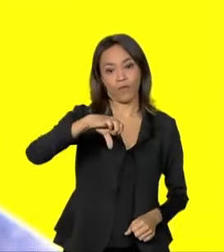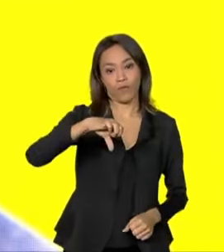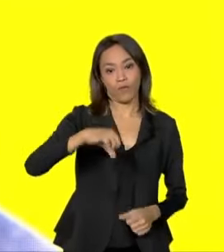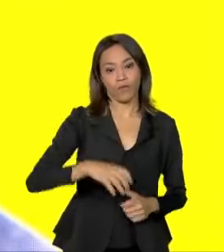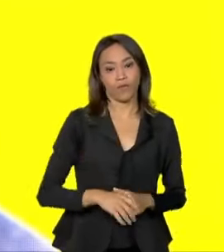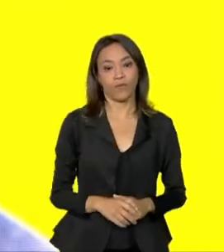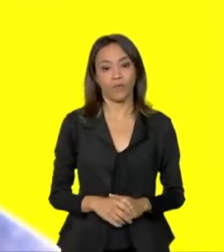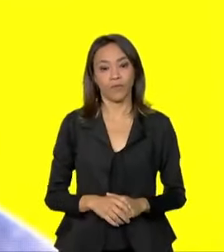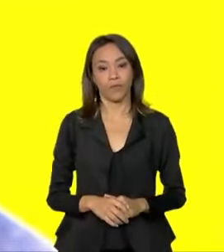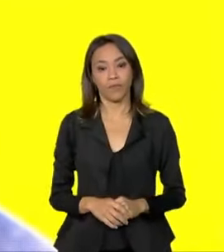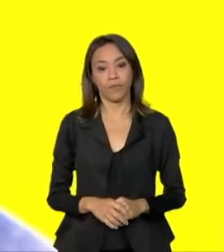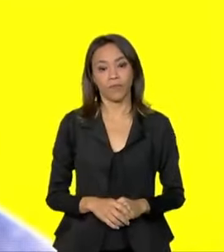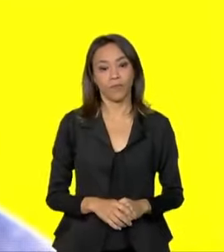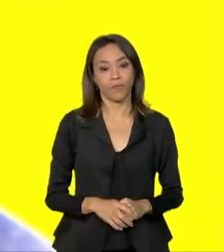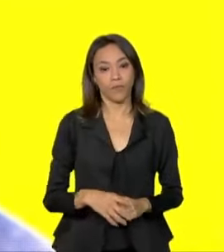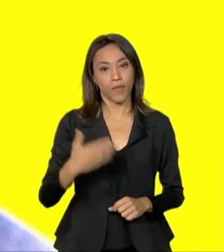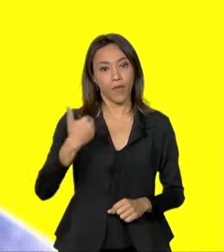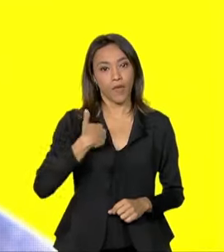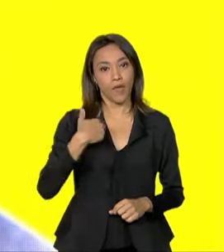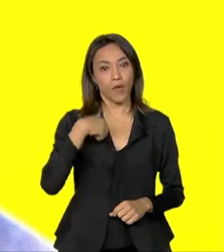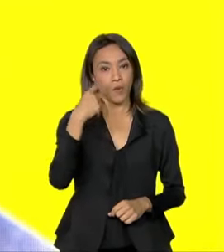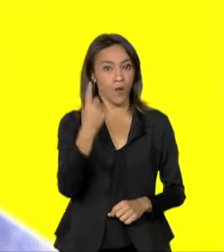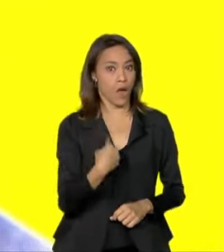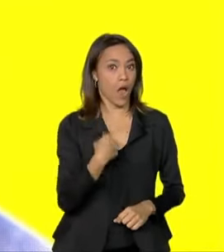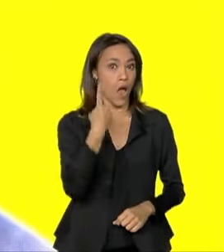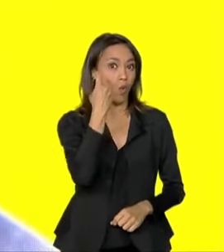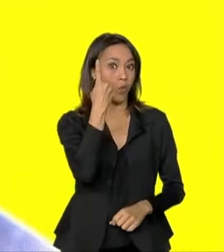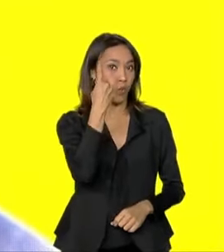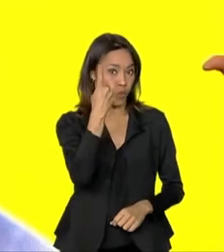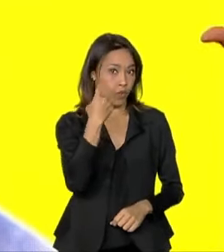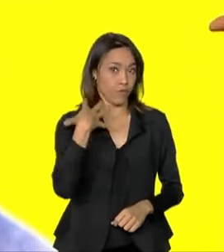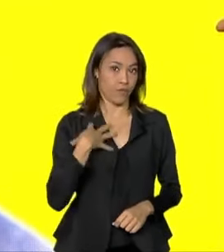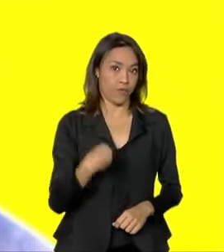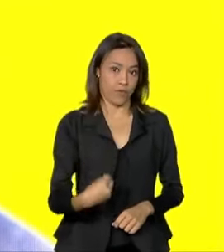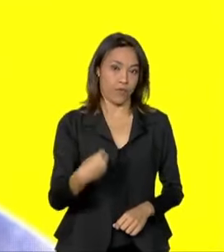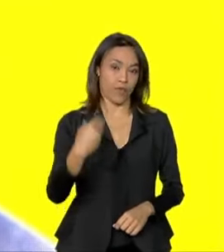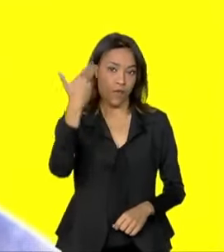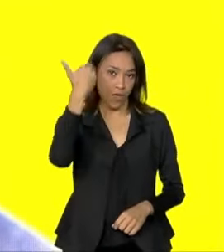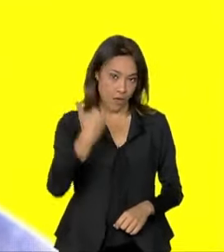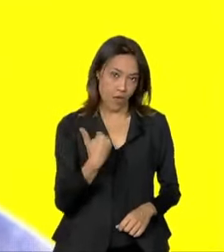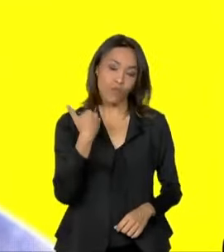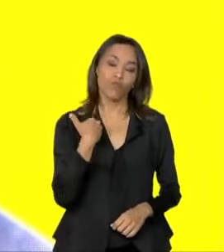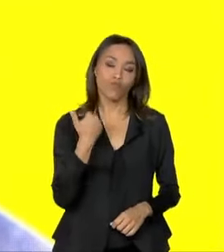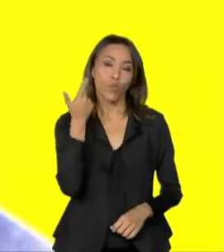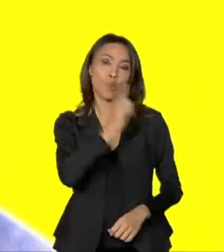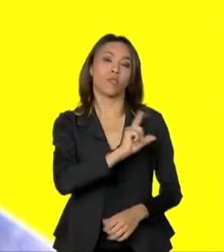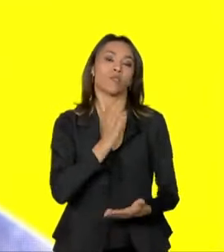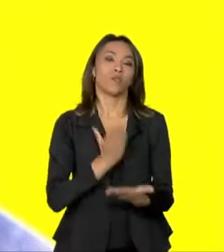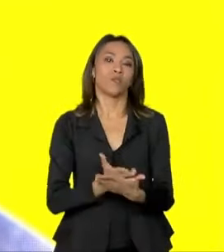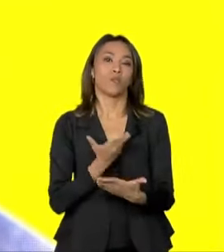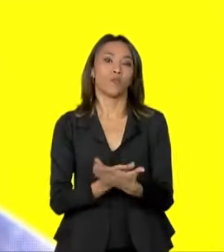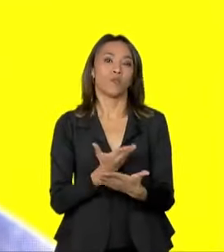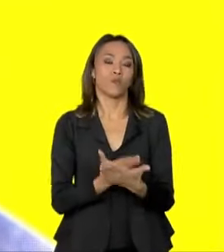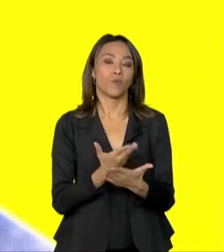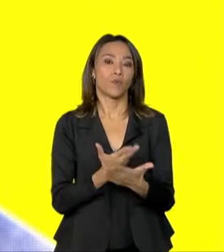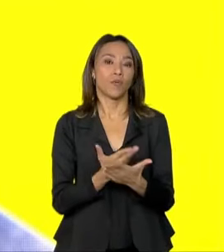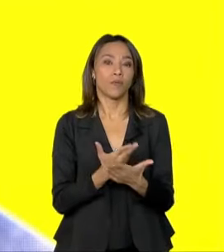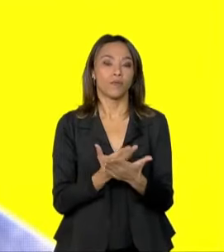e que eu fui a única a conseguir estudar e ter